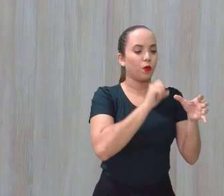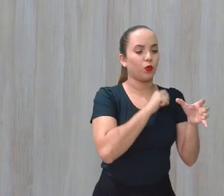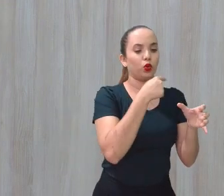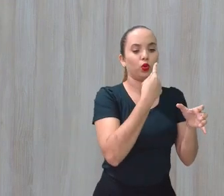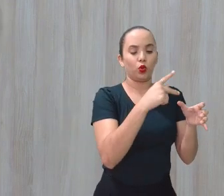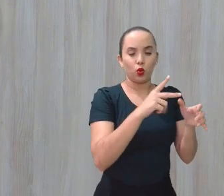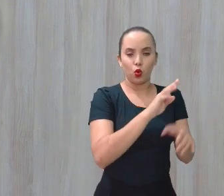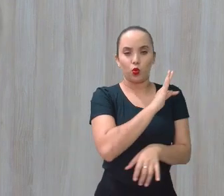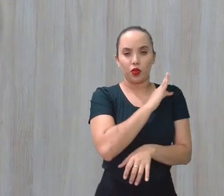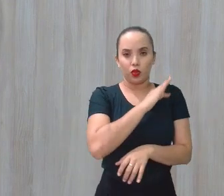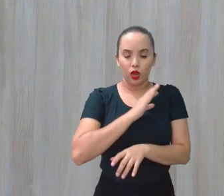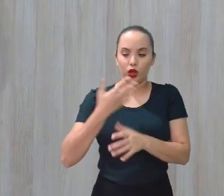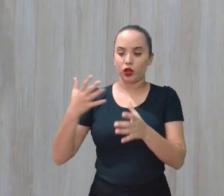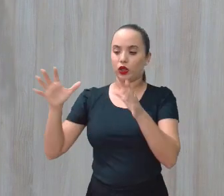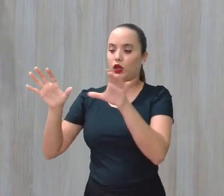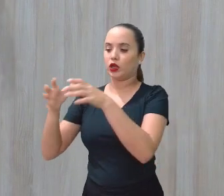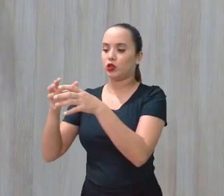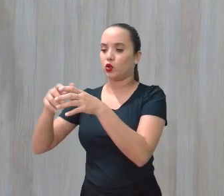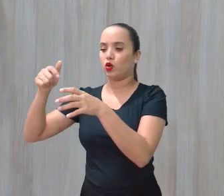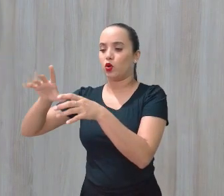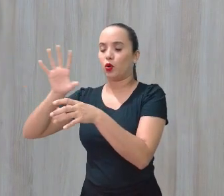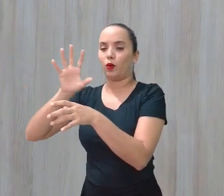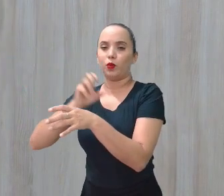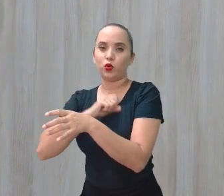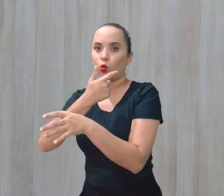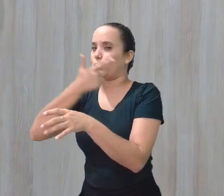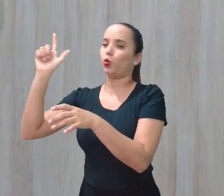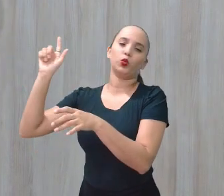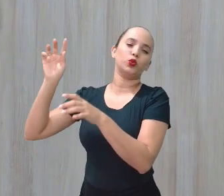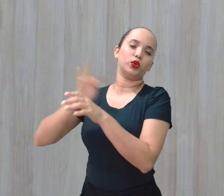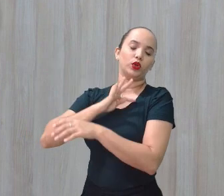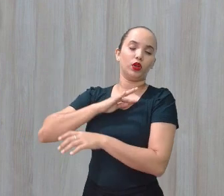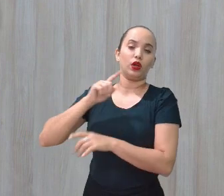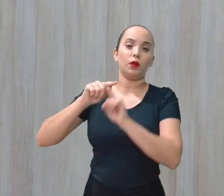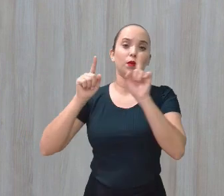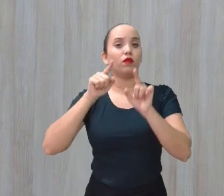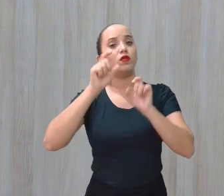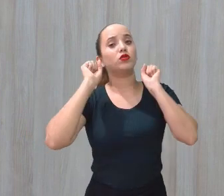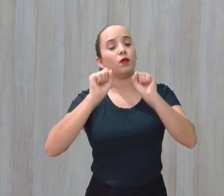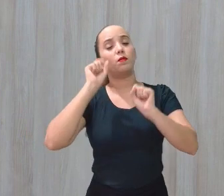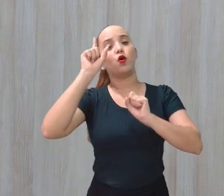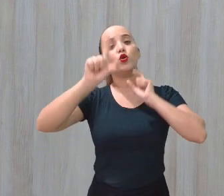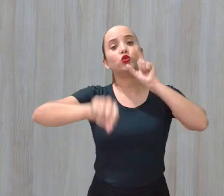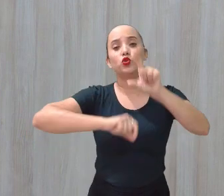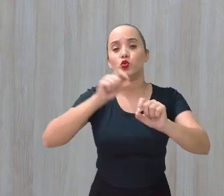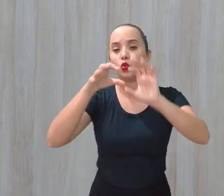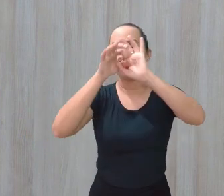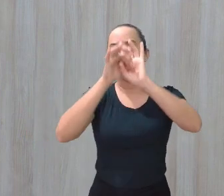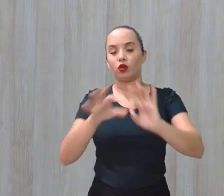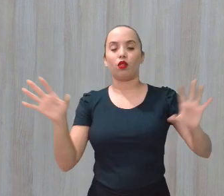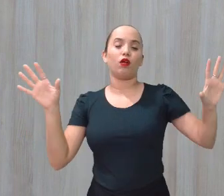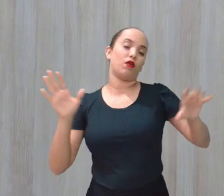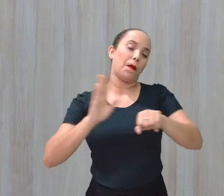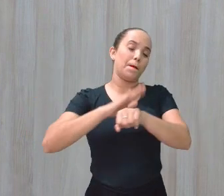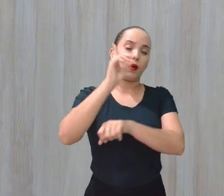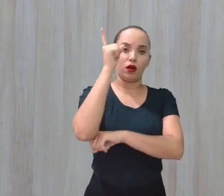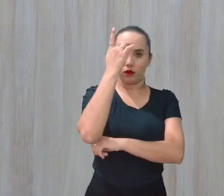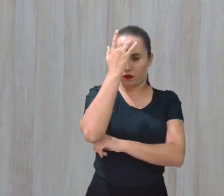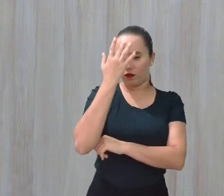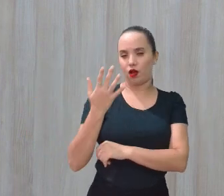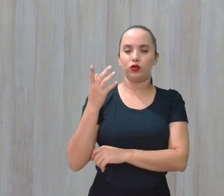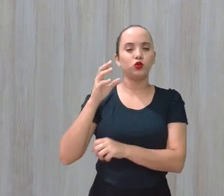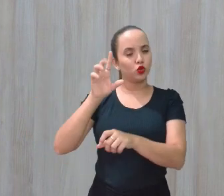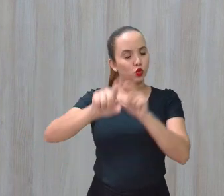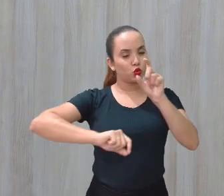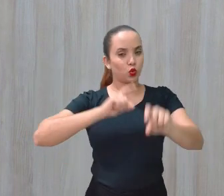a técnica que você achar mais adequada, aquela técnica que você achar mais fácil para você. Lógico que tem umas que